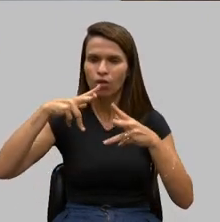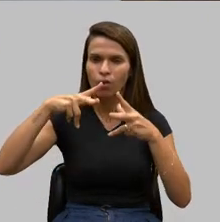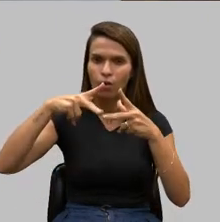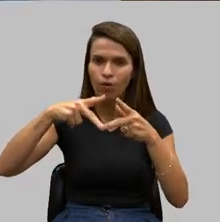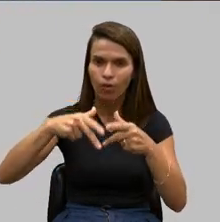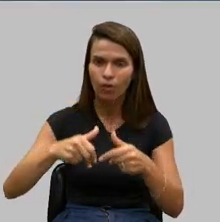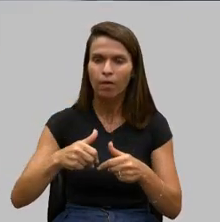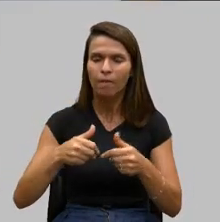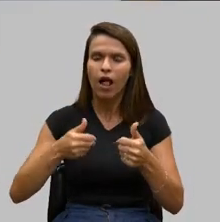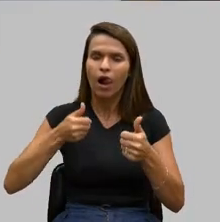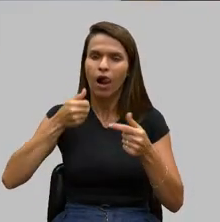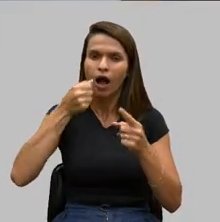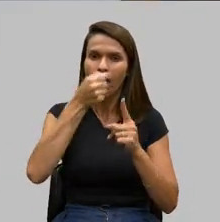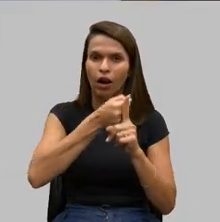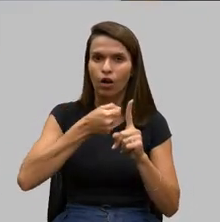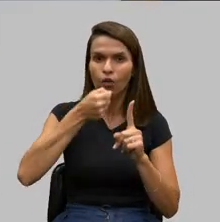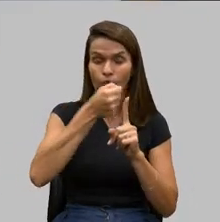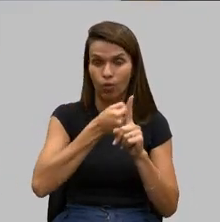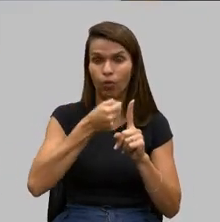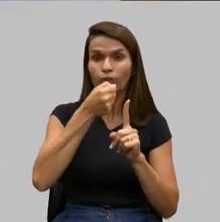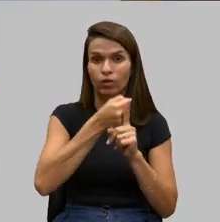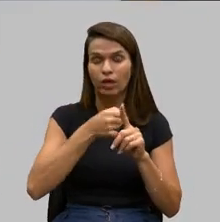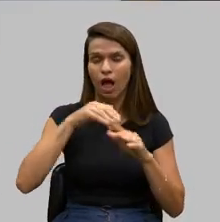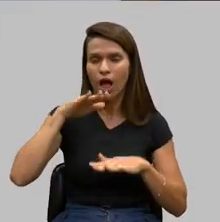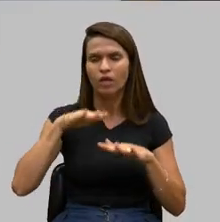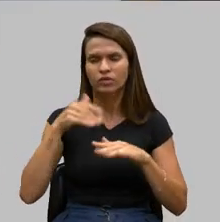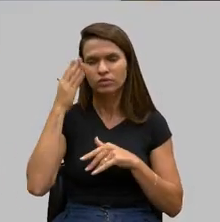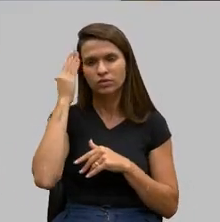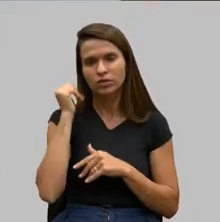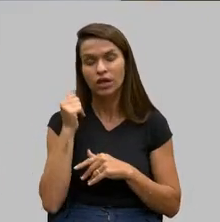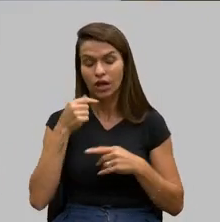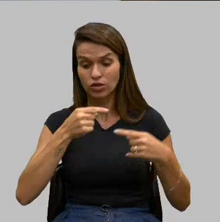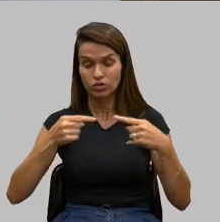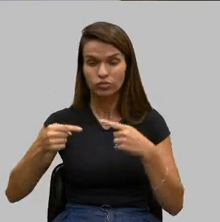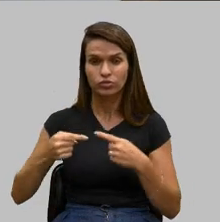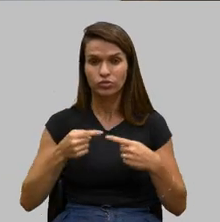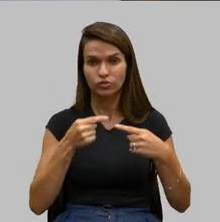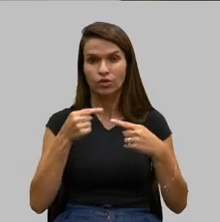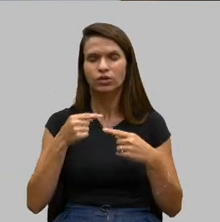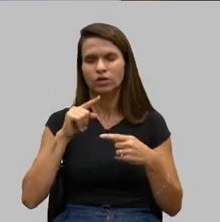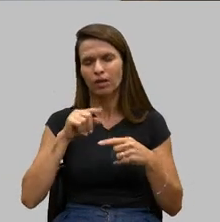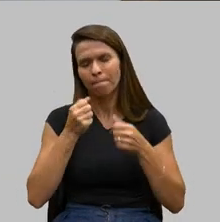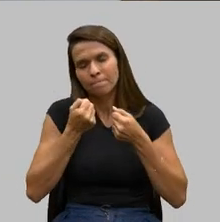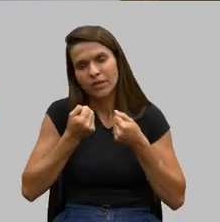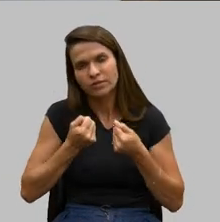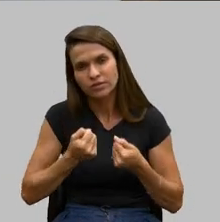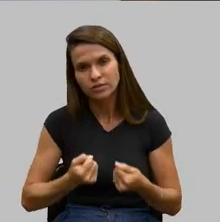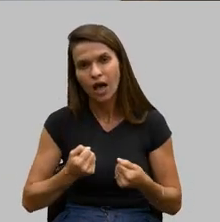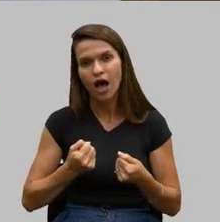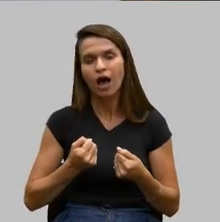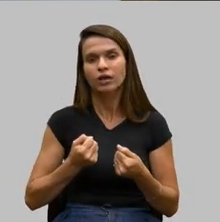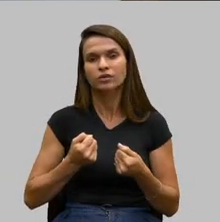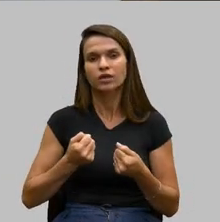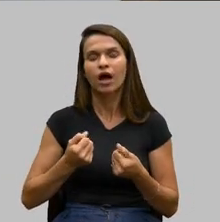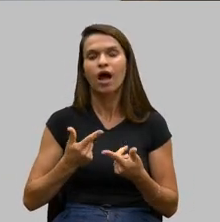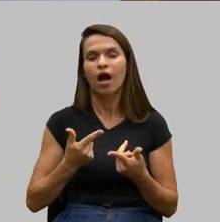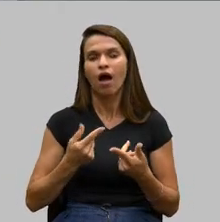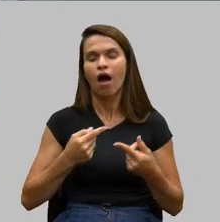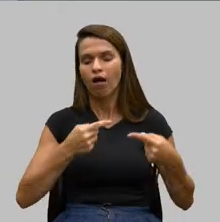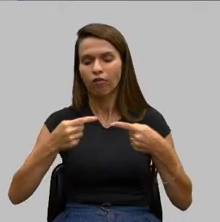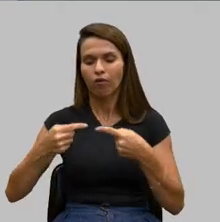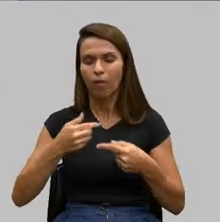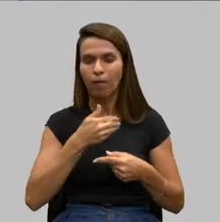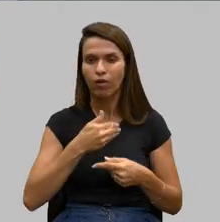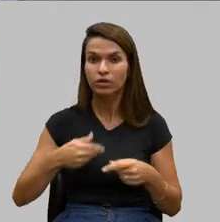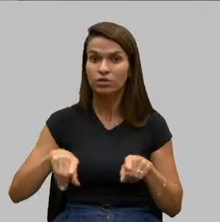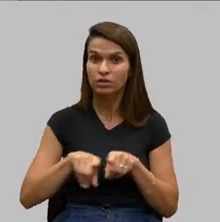luta a a muitas vezes eu sei que as discussões são pesadas as disputas políticas também mas eu